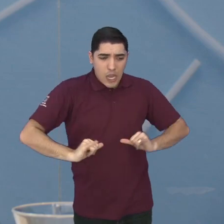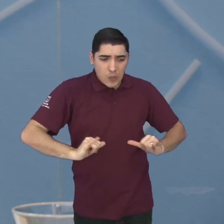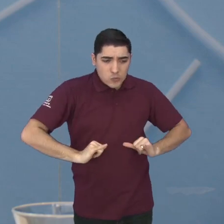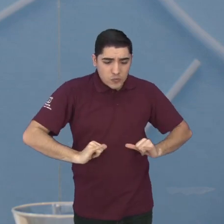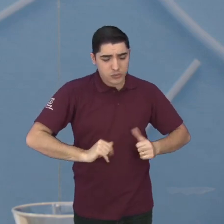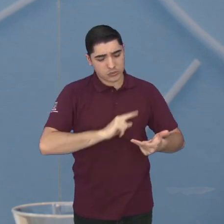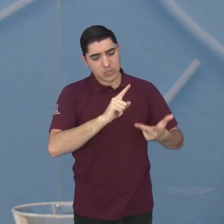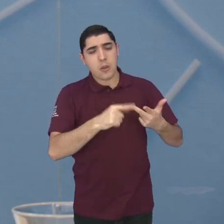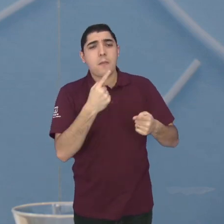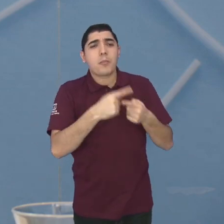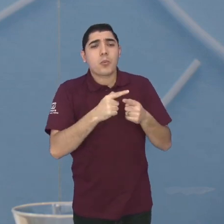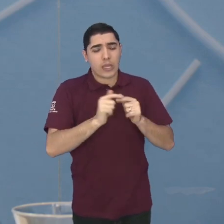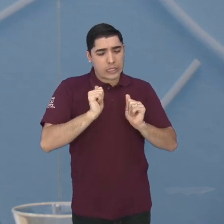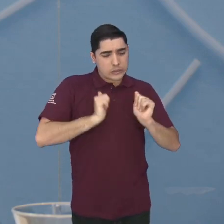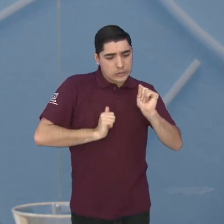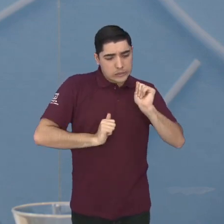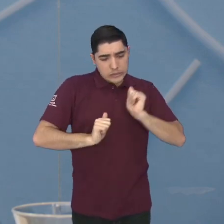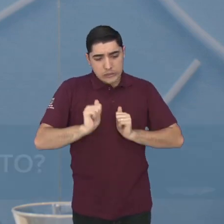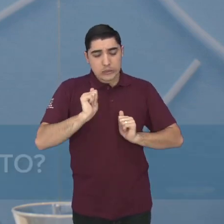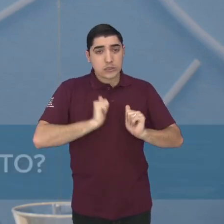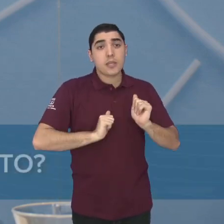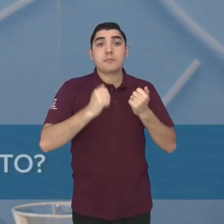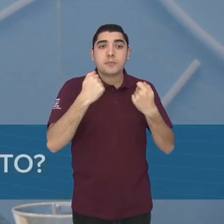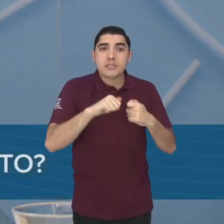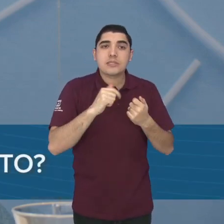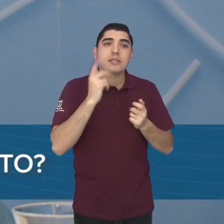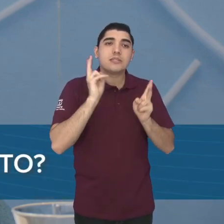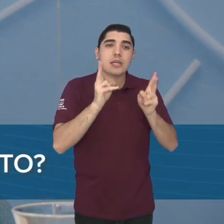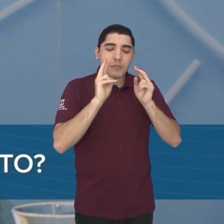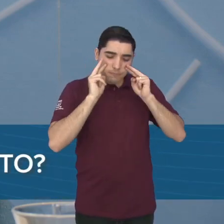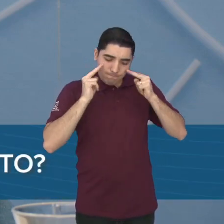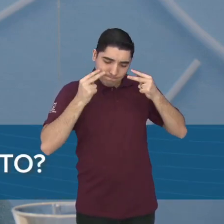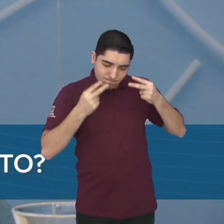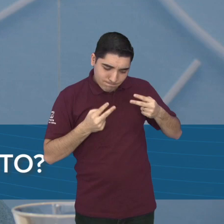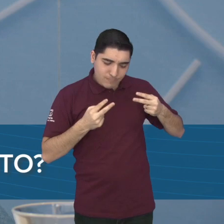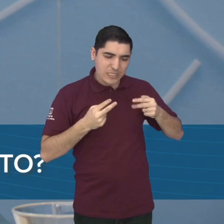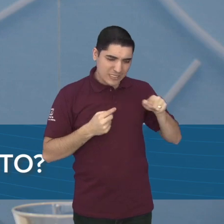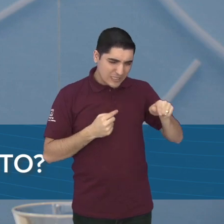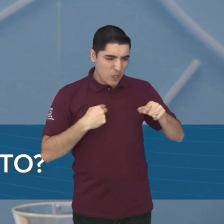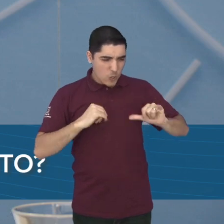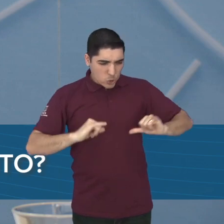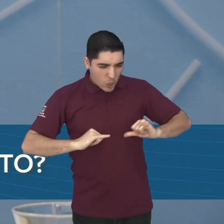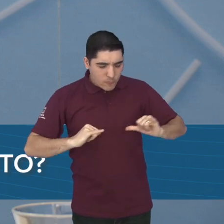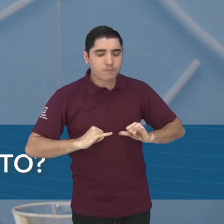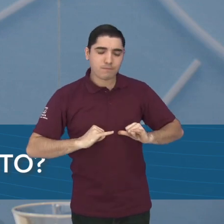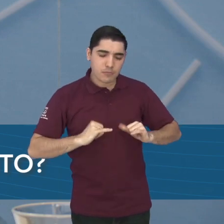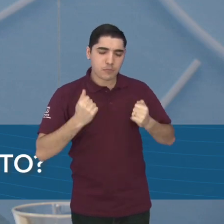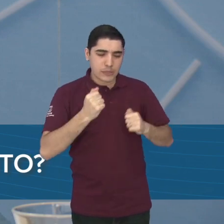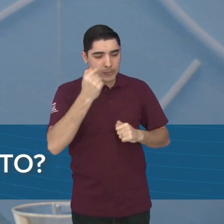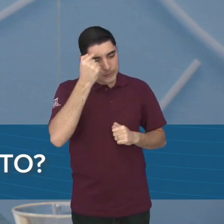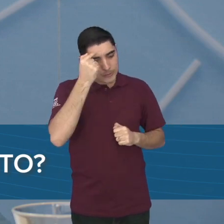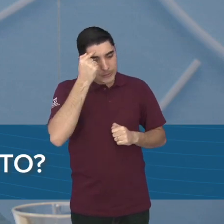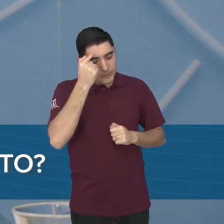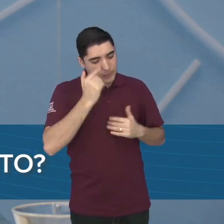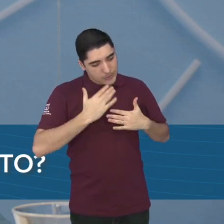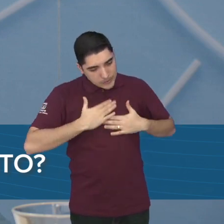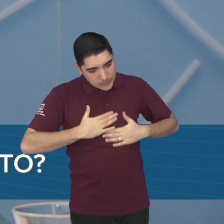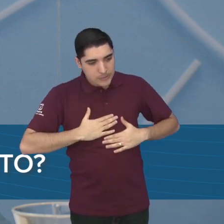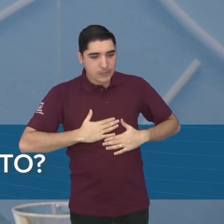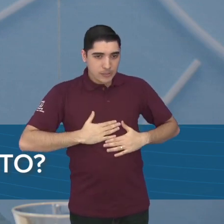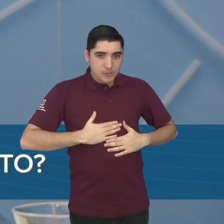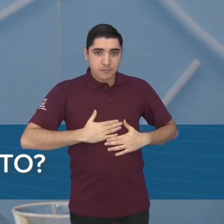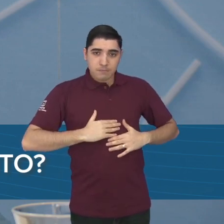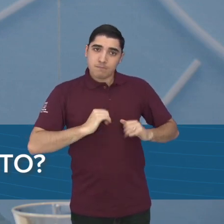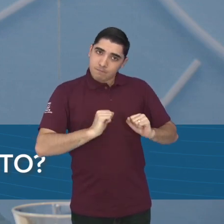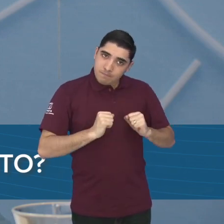angústia, realmente se permitir olhar com carinho, né, para o que está doendo, para a angústia que está acontecendo ali. E ainda que isso talvez não venha